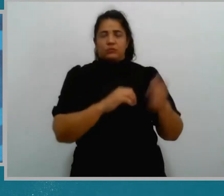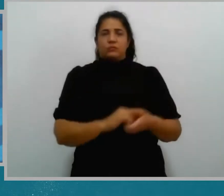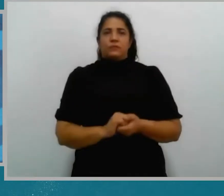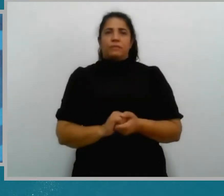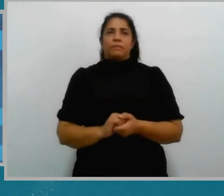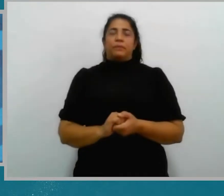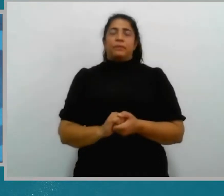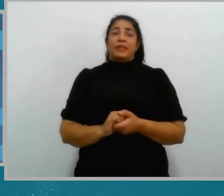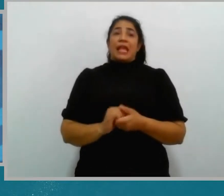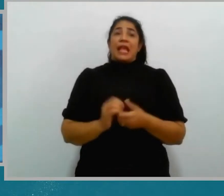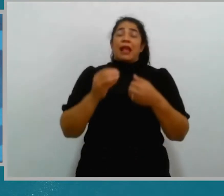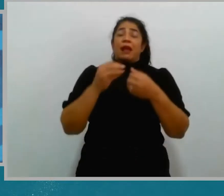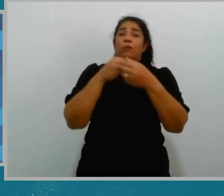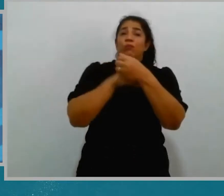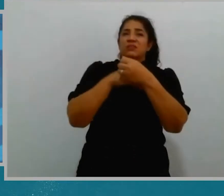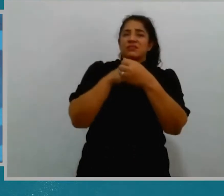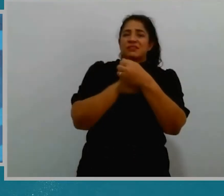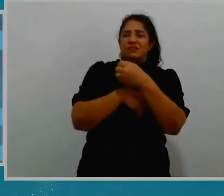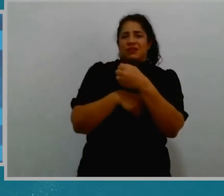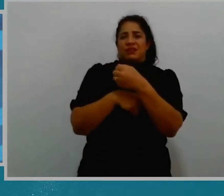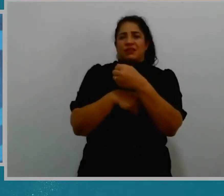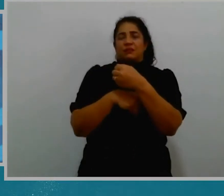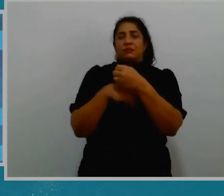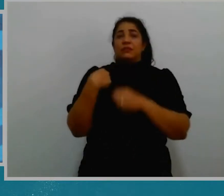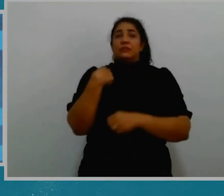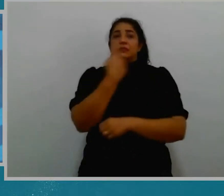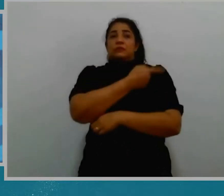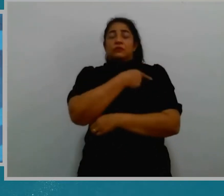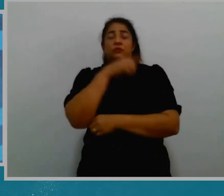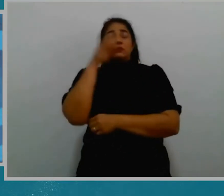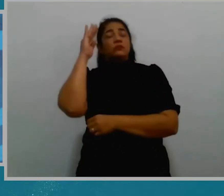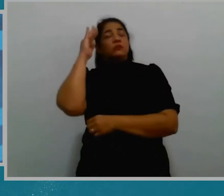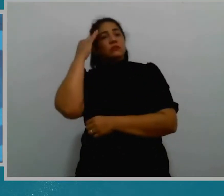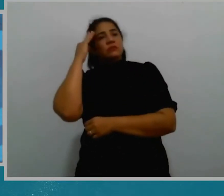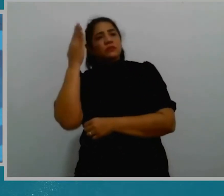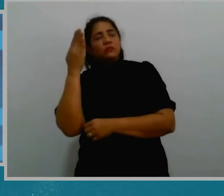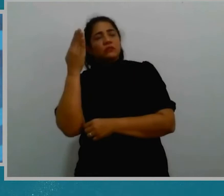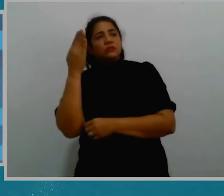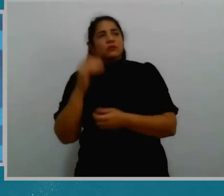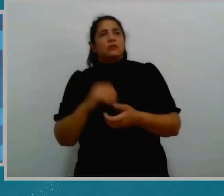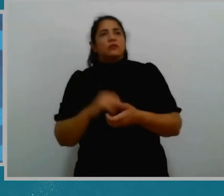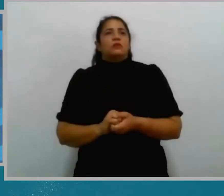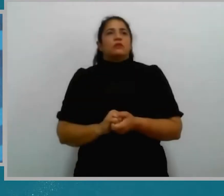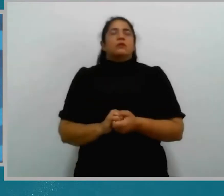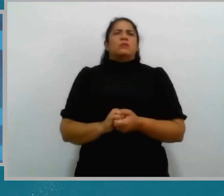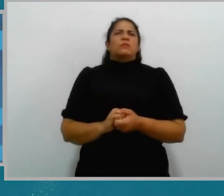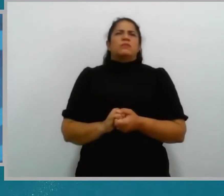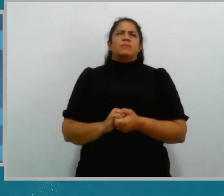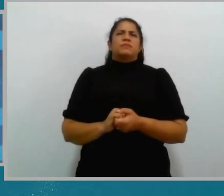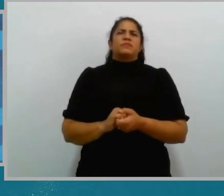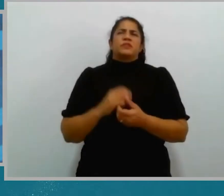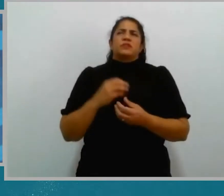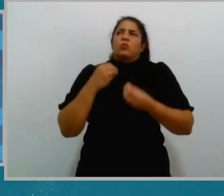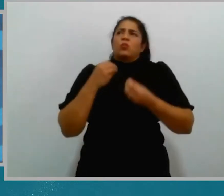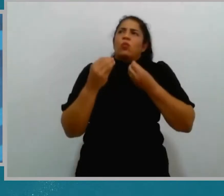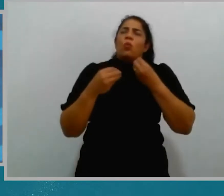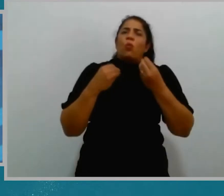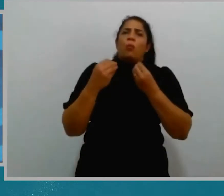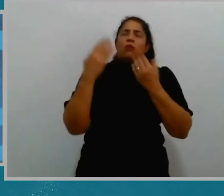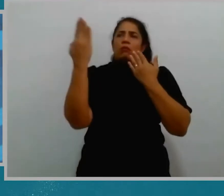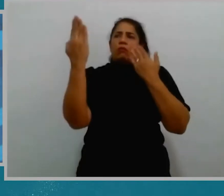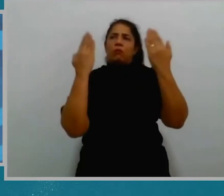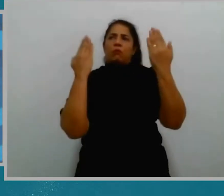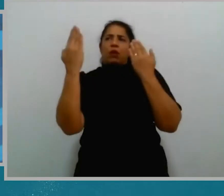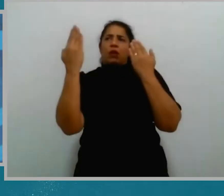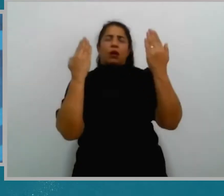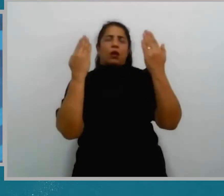a diferença entre a semelhança da carne do pecado e da carne do pecado em si, né? A semelhança Jesus